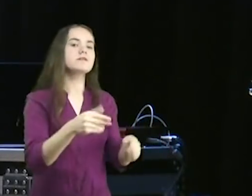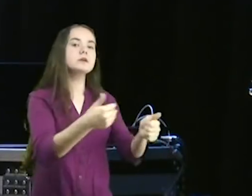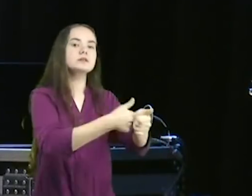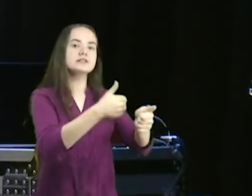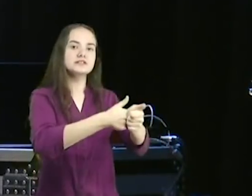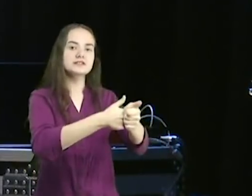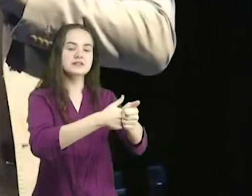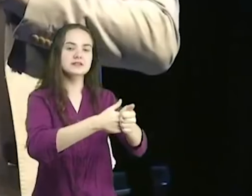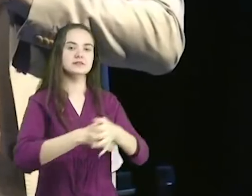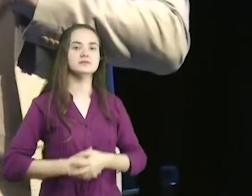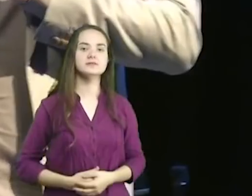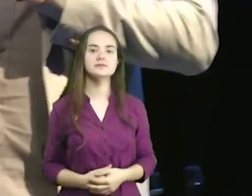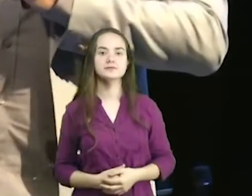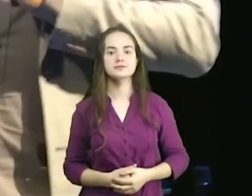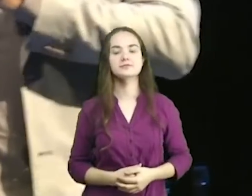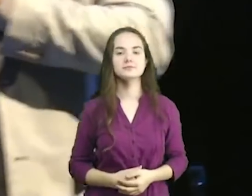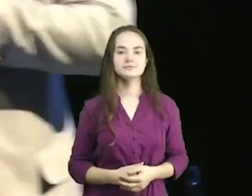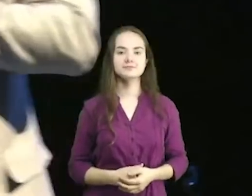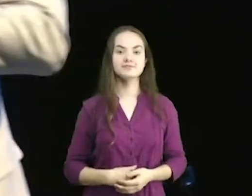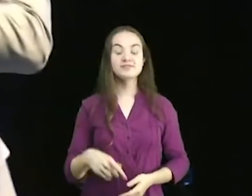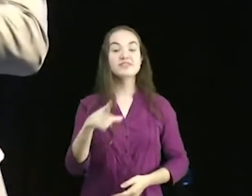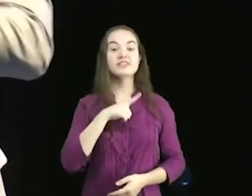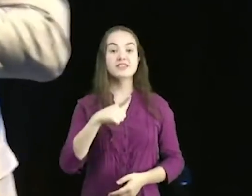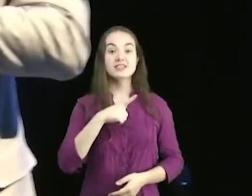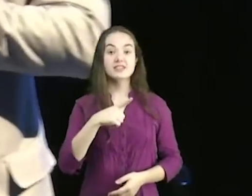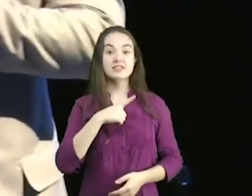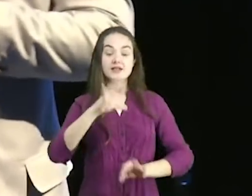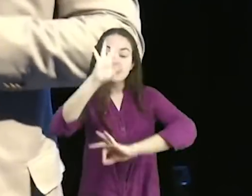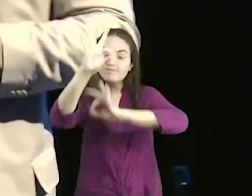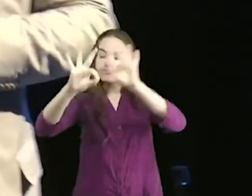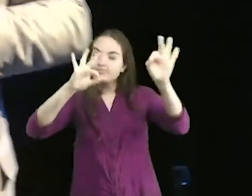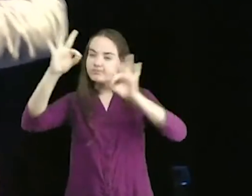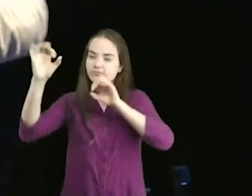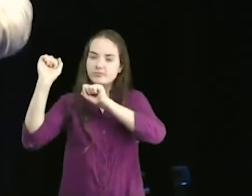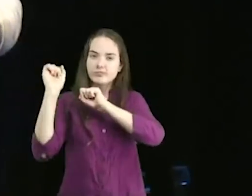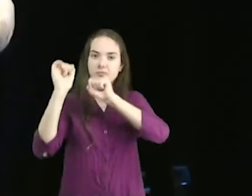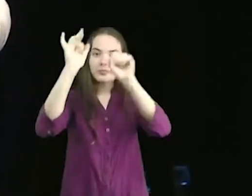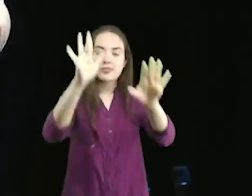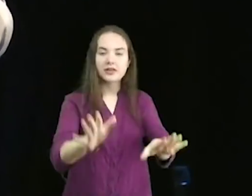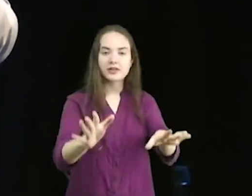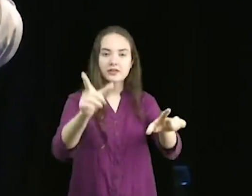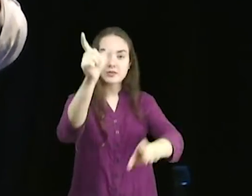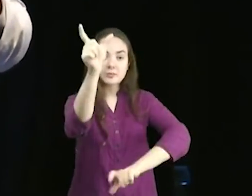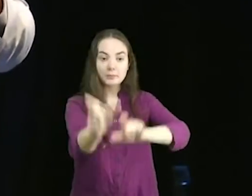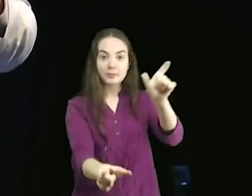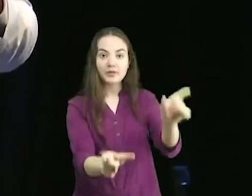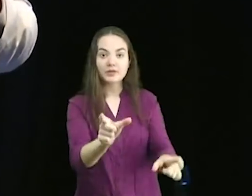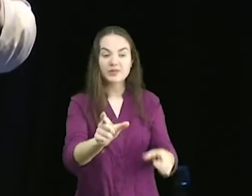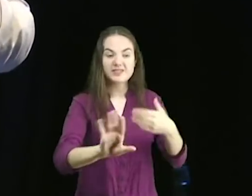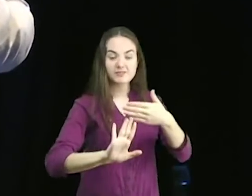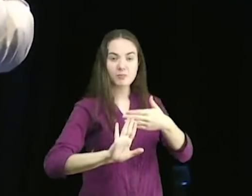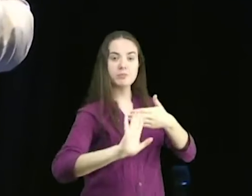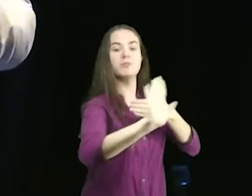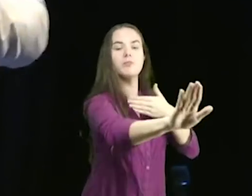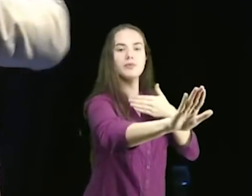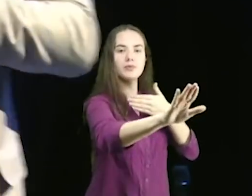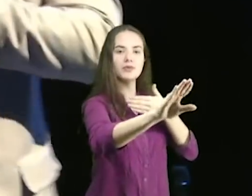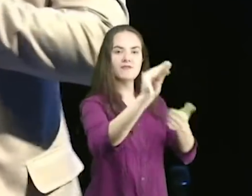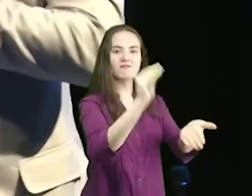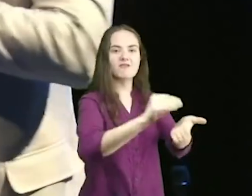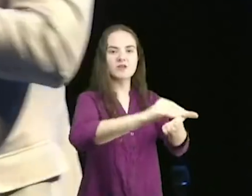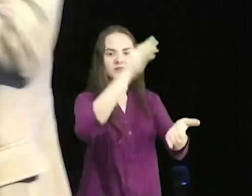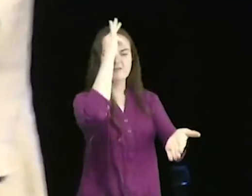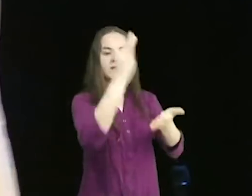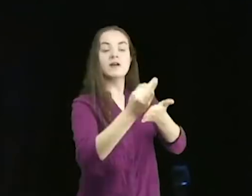recompensa publicamente. Existe uma recompensa para quem? Para quem afasta a incredulidade. Eu